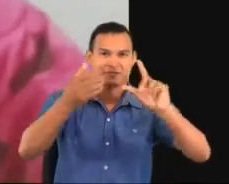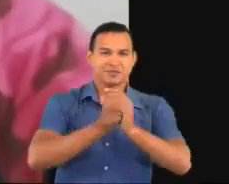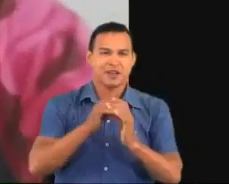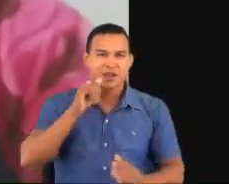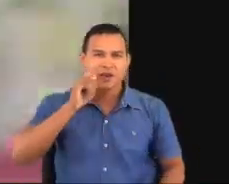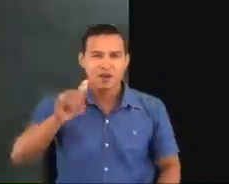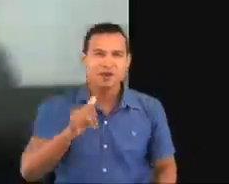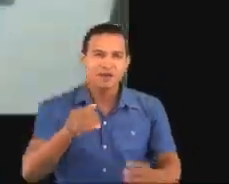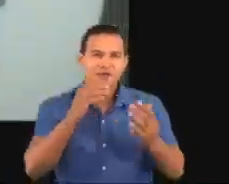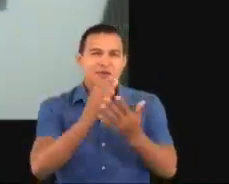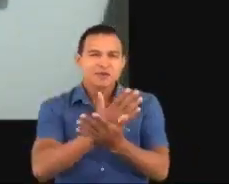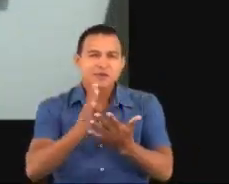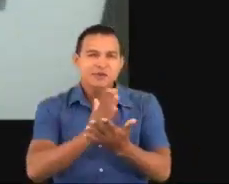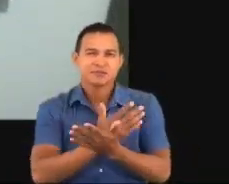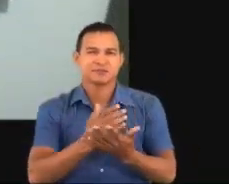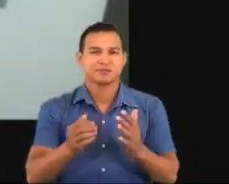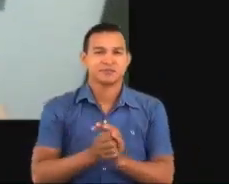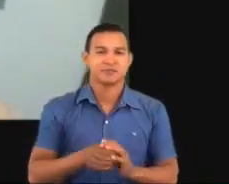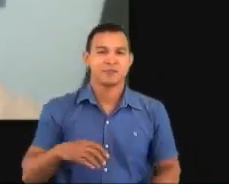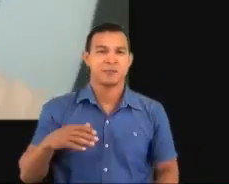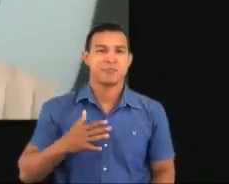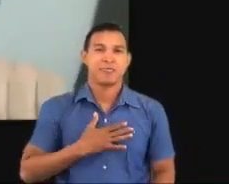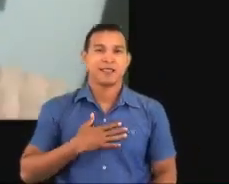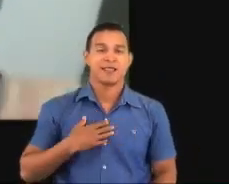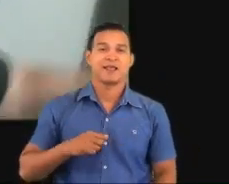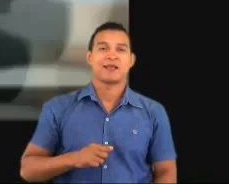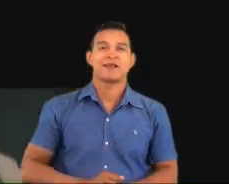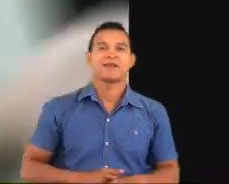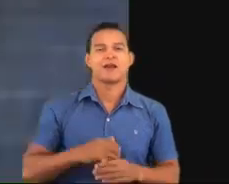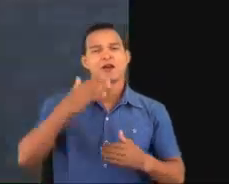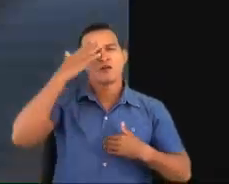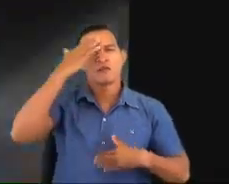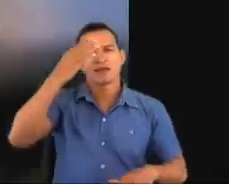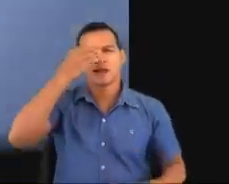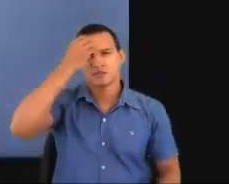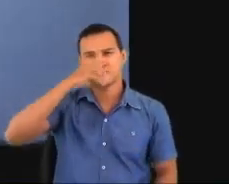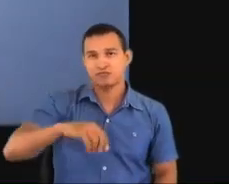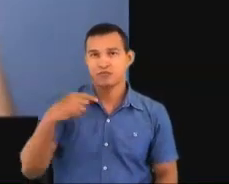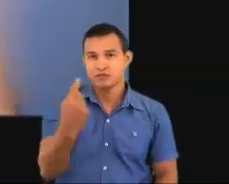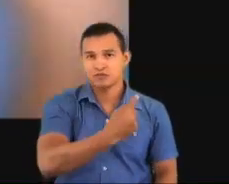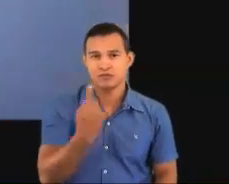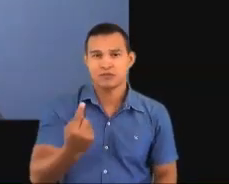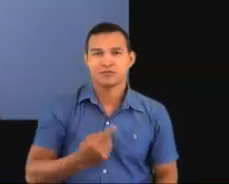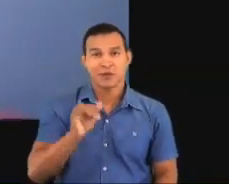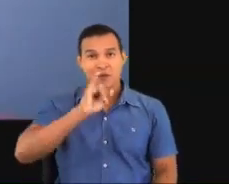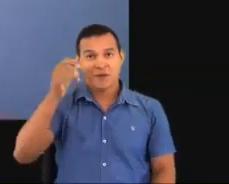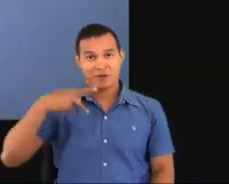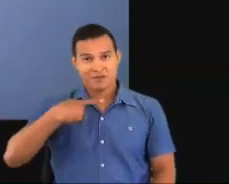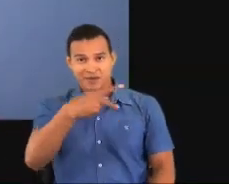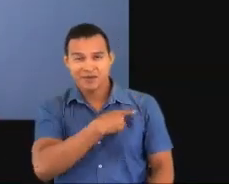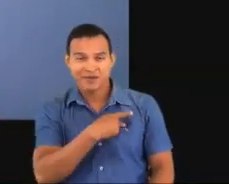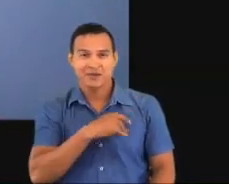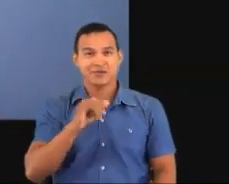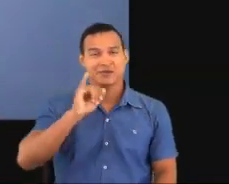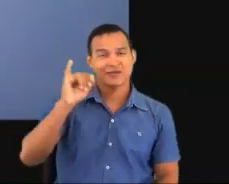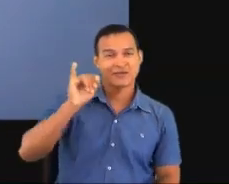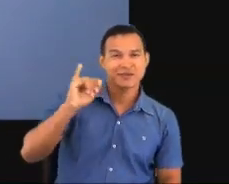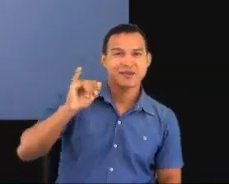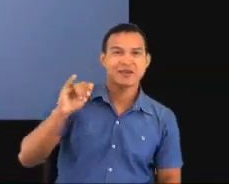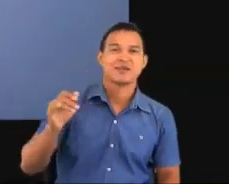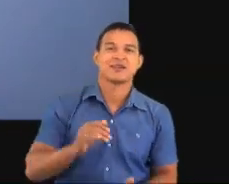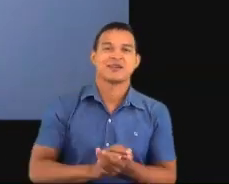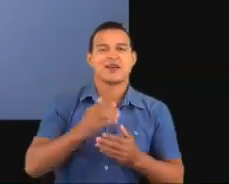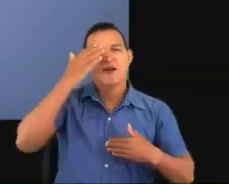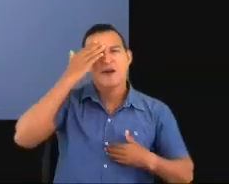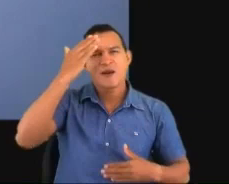com a gente. Pastor, aqui é o Mau Mau. Muito obrigado por não desistir. Oi, pastor, aqui é a Fernandinha. Obrigada